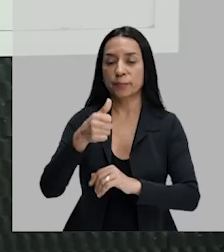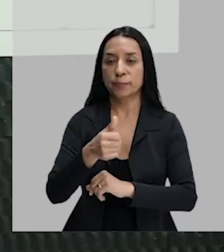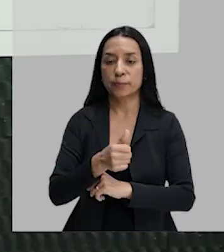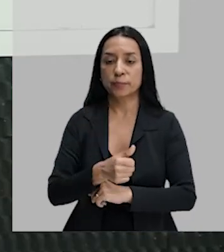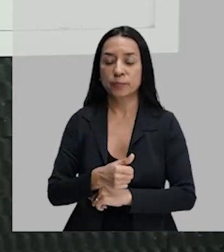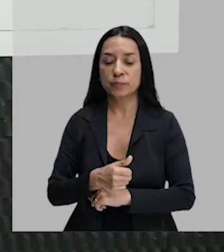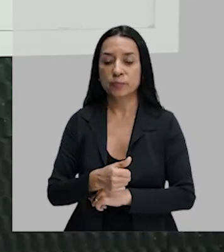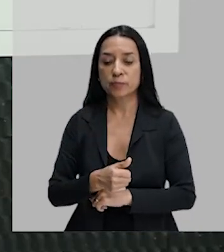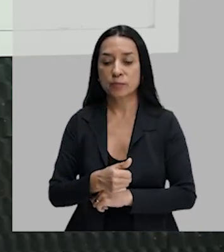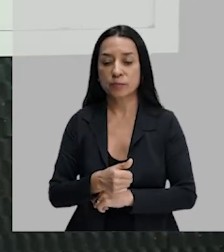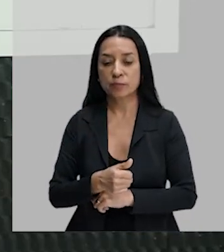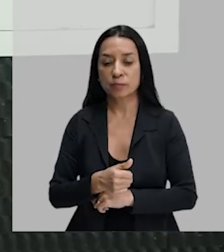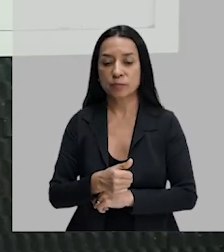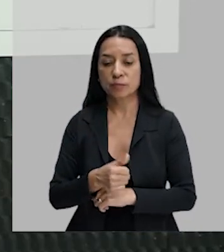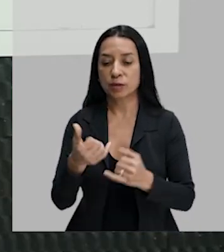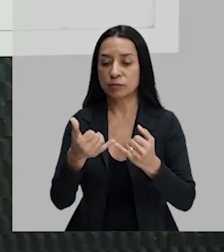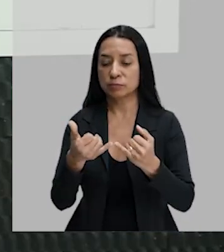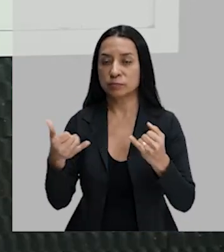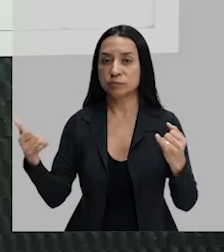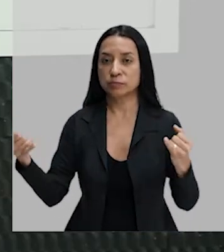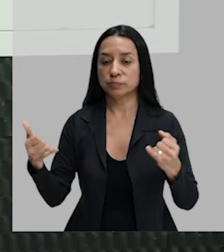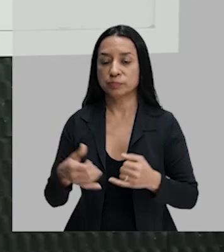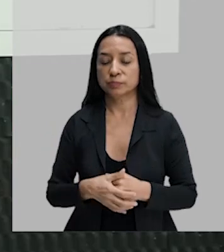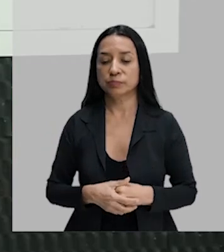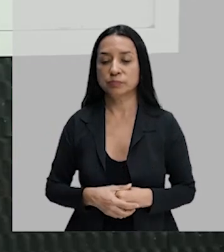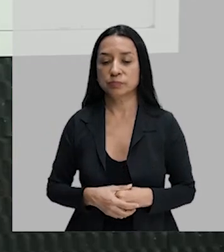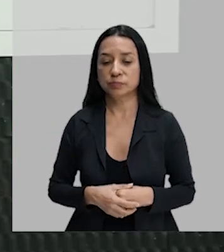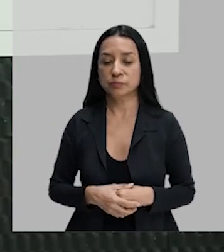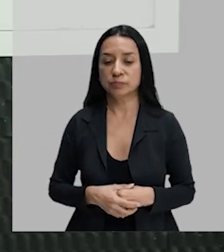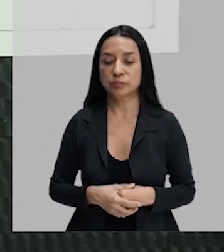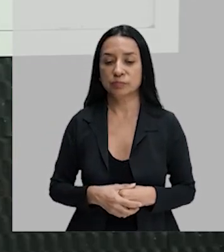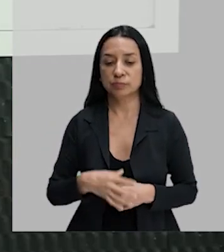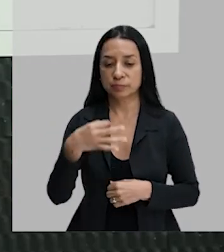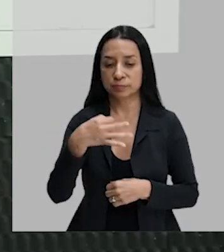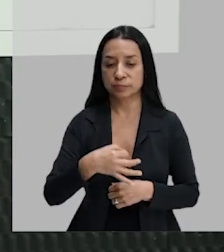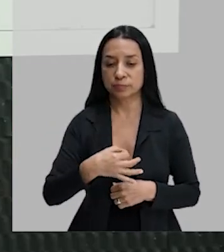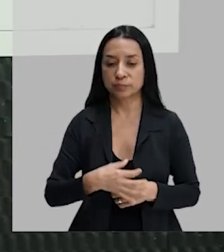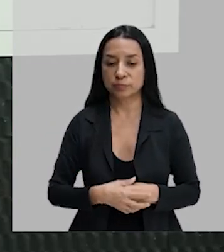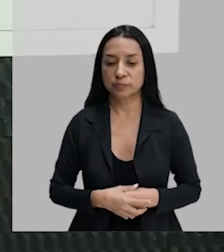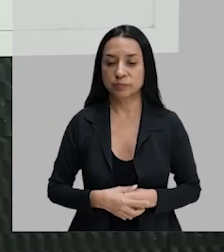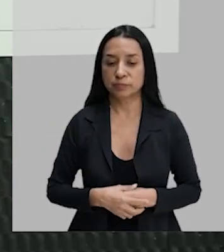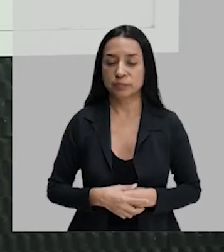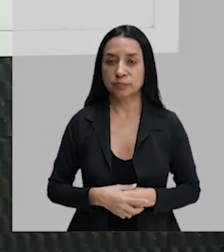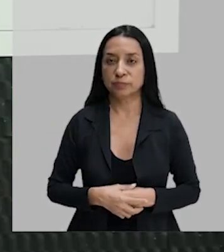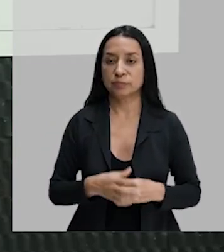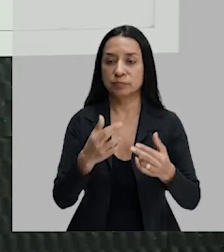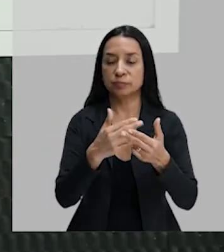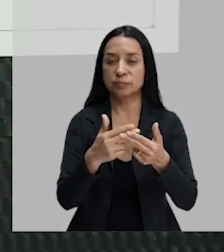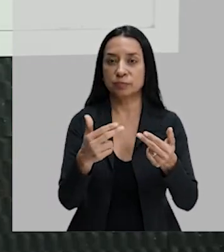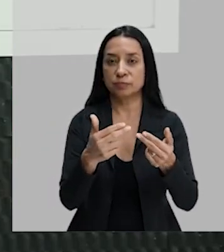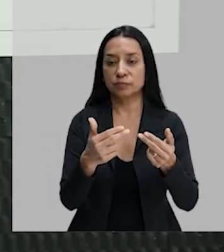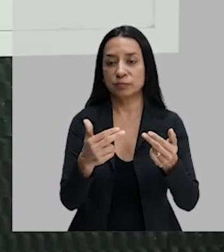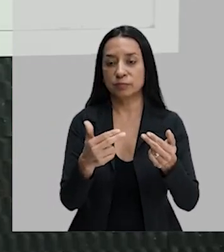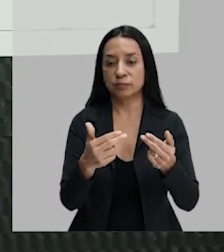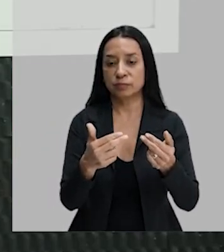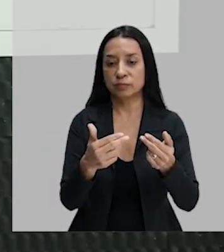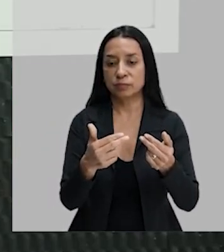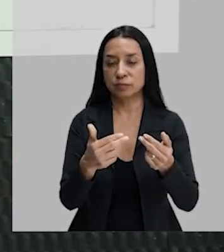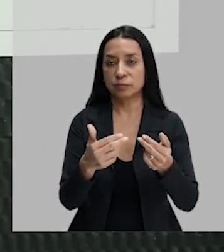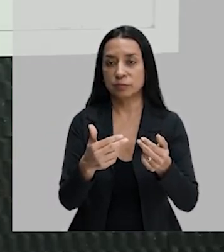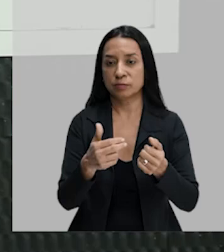essa primeira linha aqui ó certo esse elemento aqui o elemento